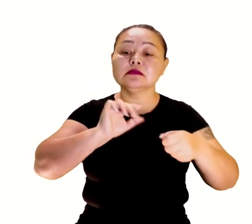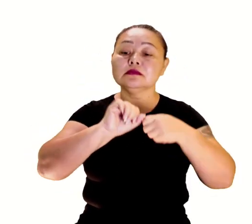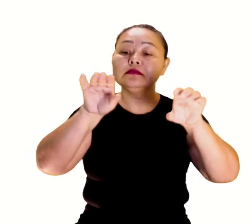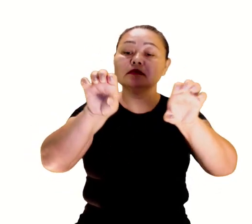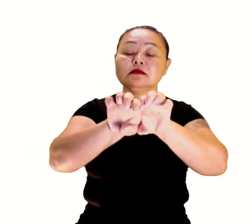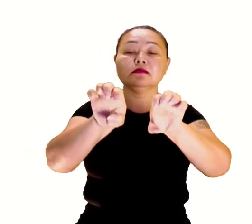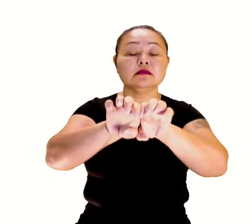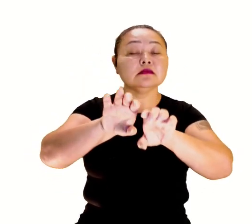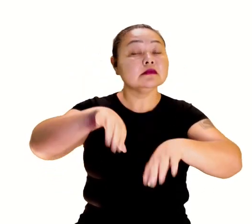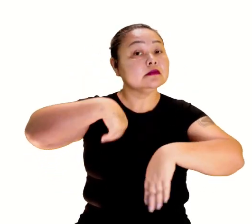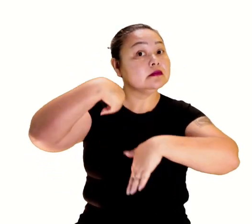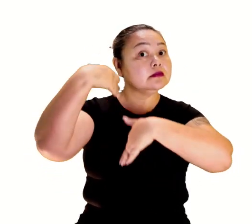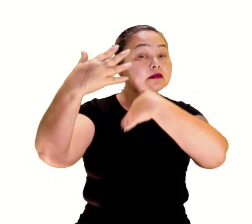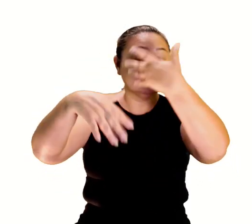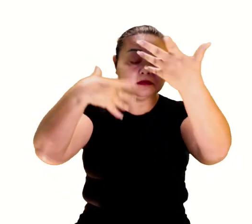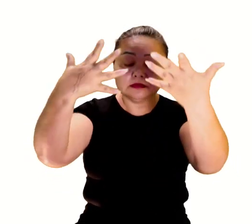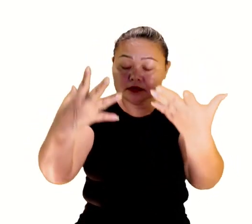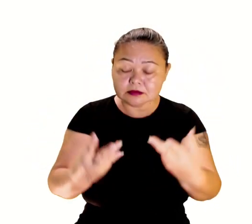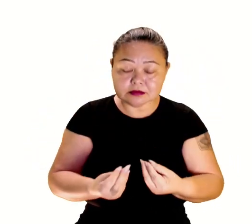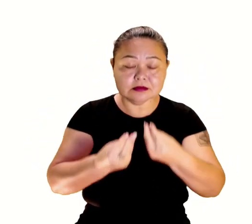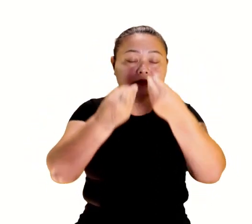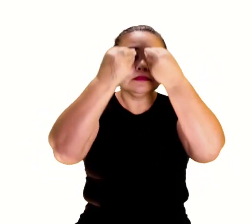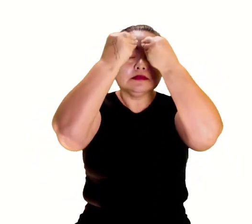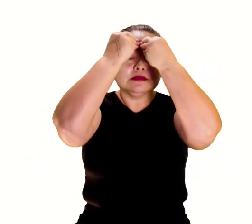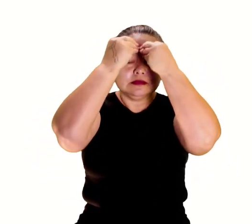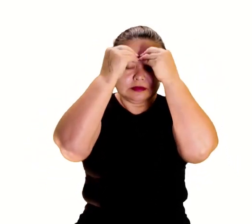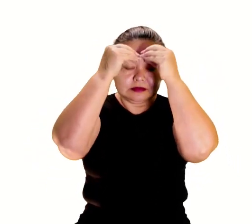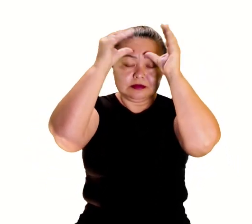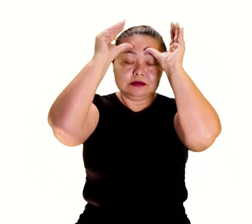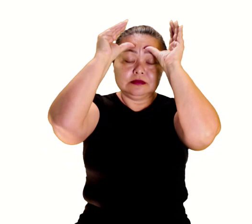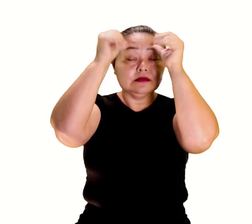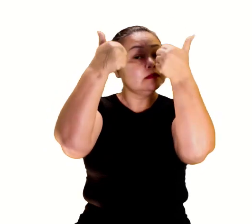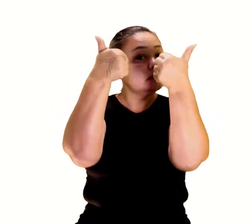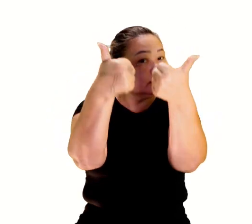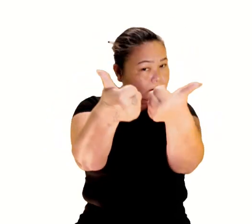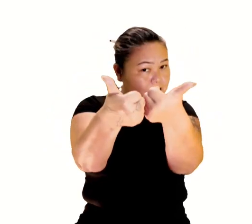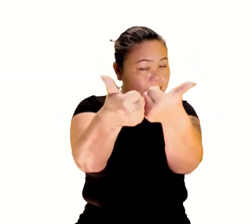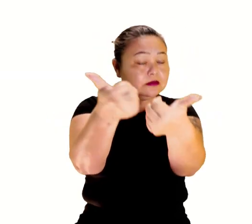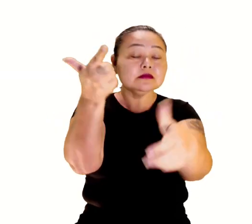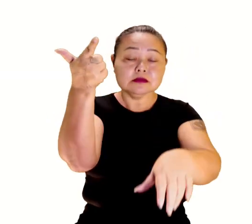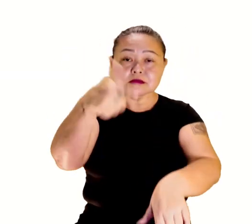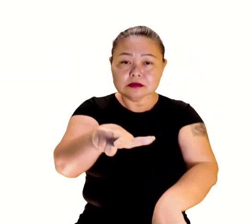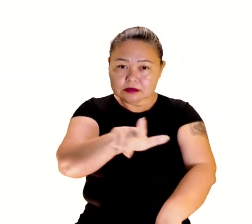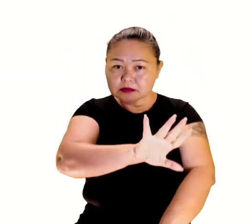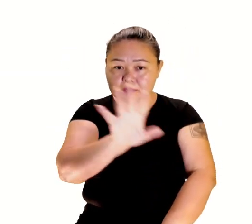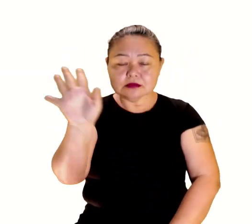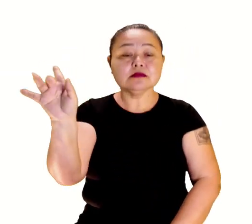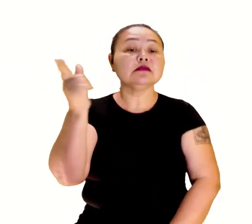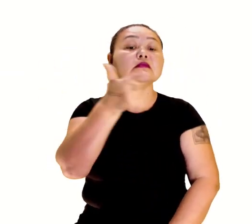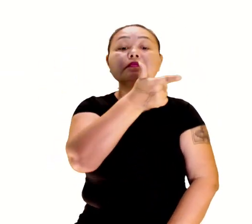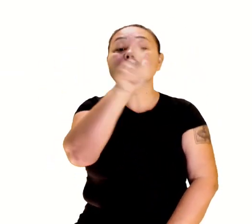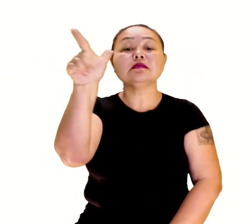mais vocês vão se apropriar aí do conhecimento, tá? Beleza? Mais uma? Vamos lá?